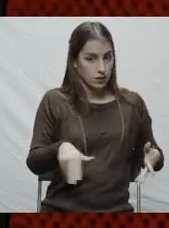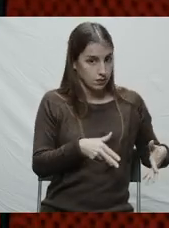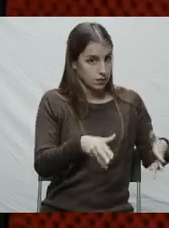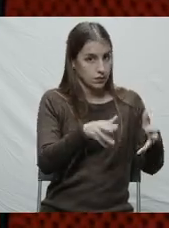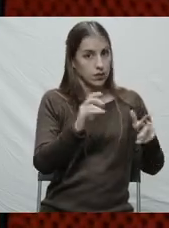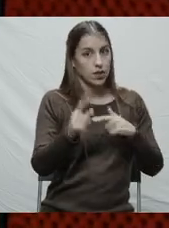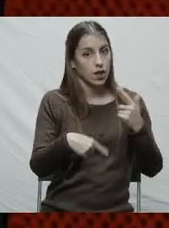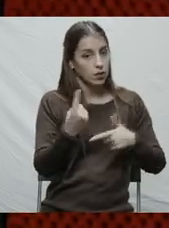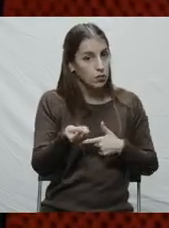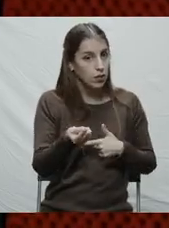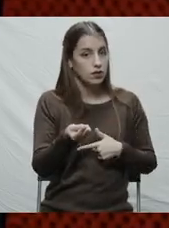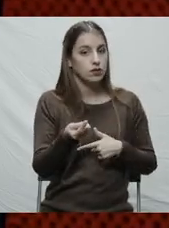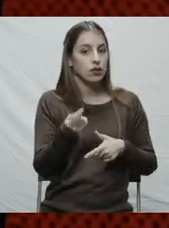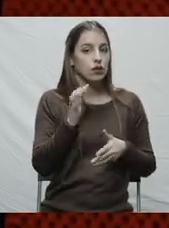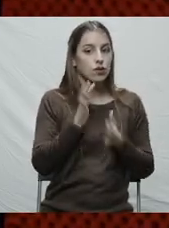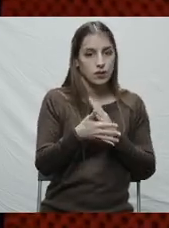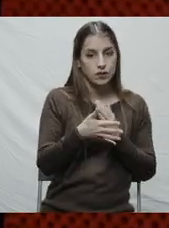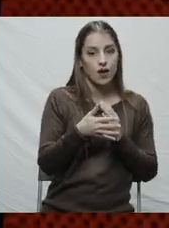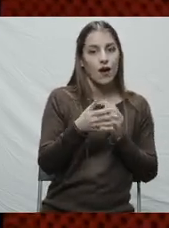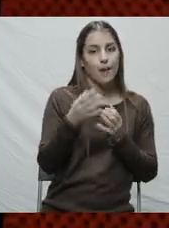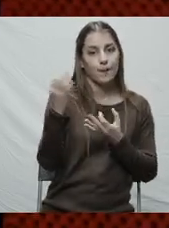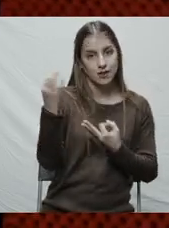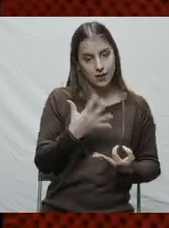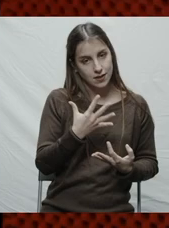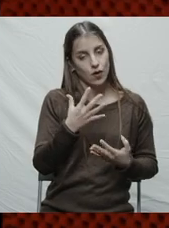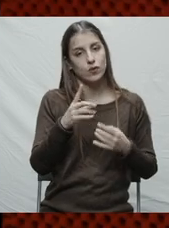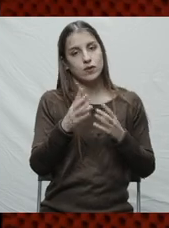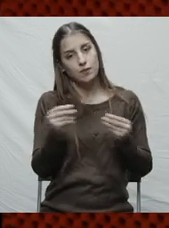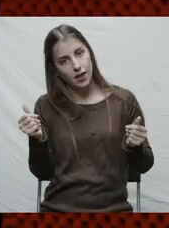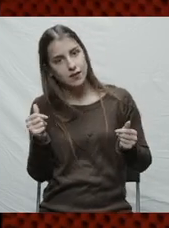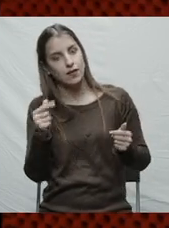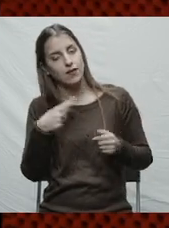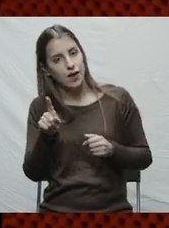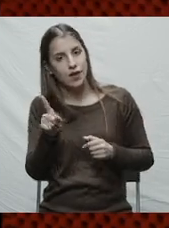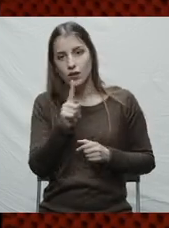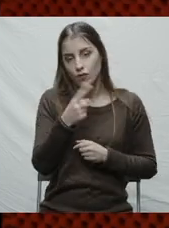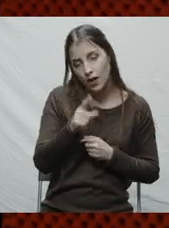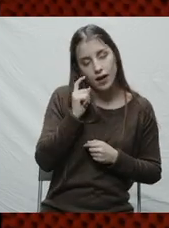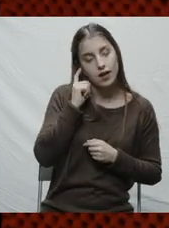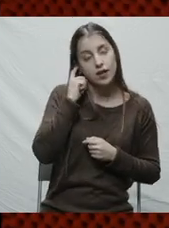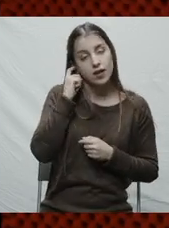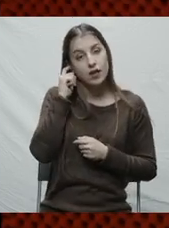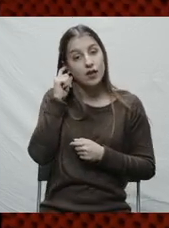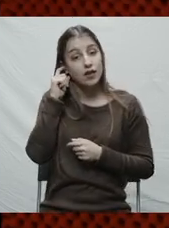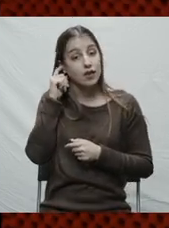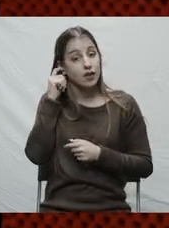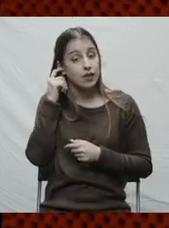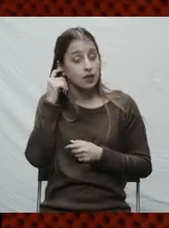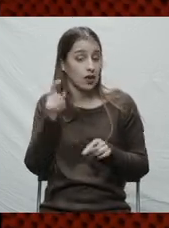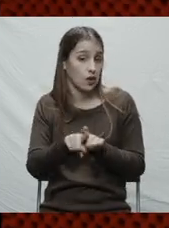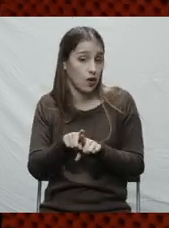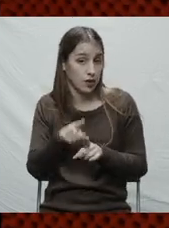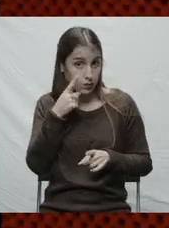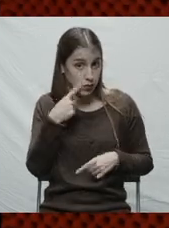não é? E sim, depois que aparece como uma apresentação e depois desaparece, ou circula e não circula, e é só ficar naquele lugar que é o encontro